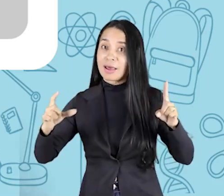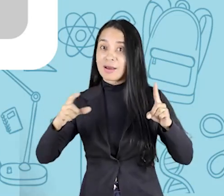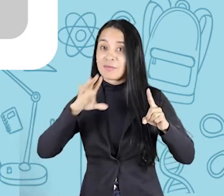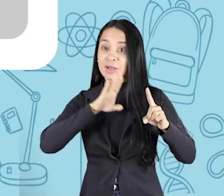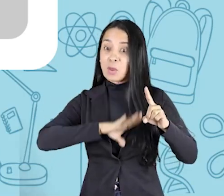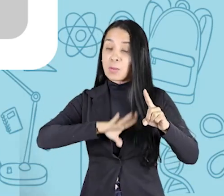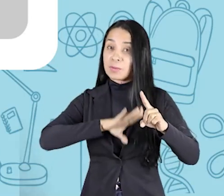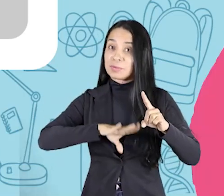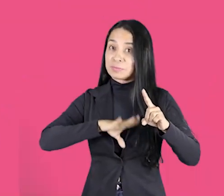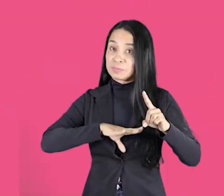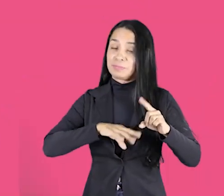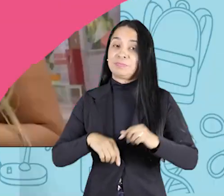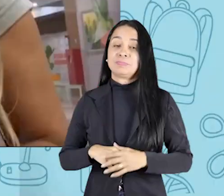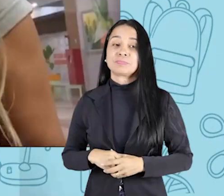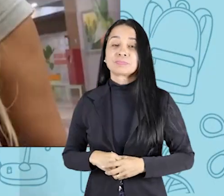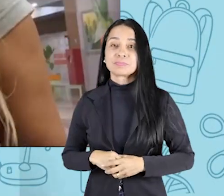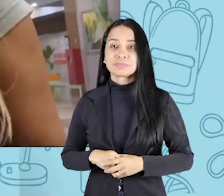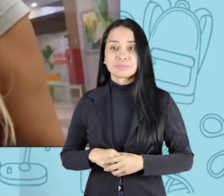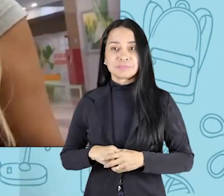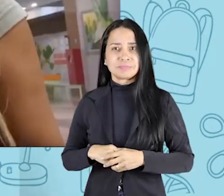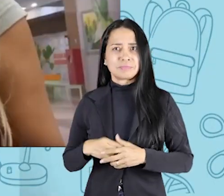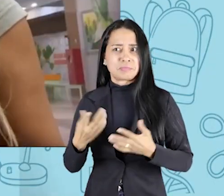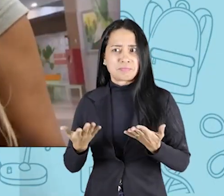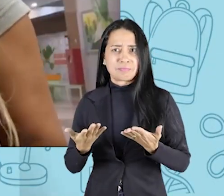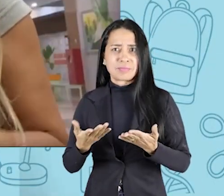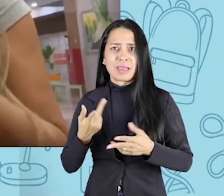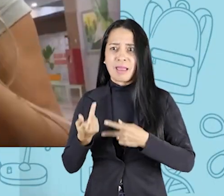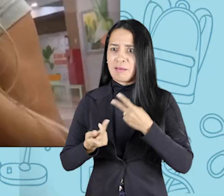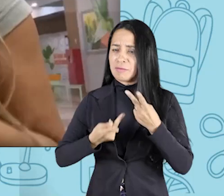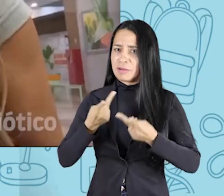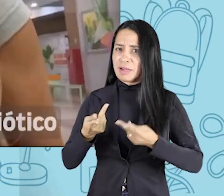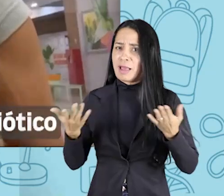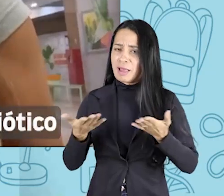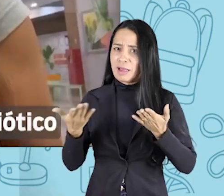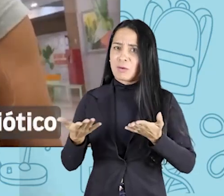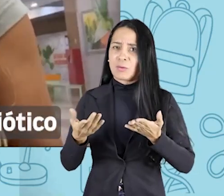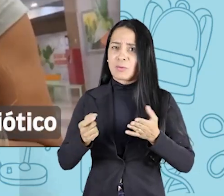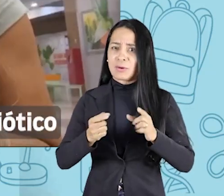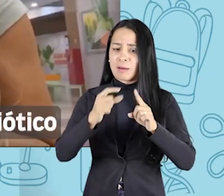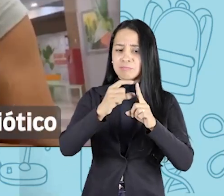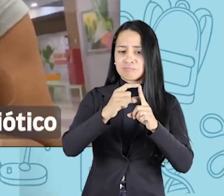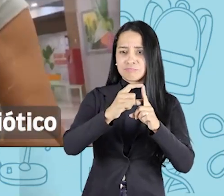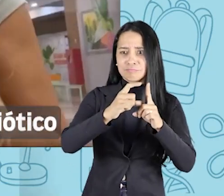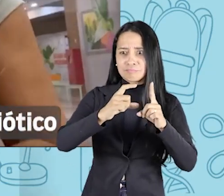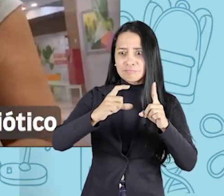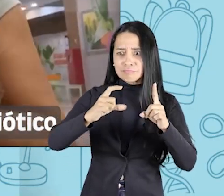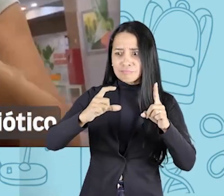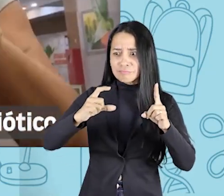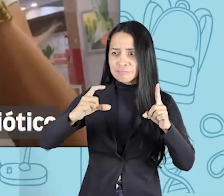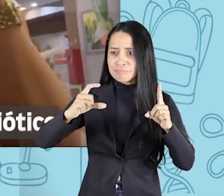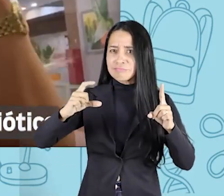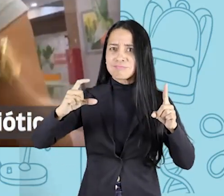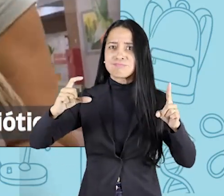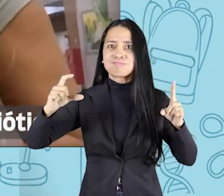no dicionário? Eu vou dizer agora, é a pneumo